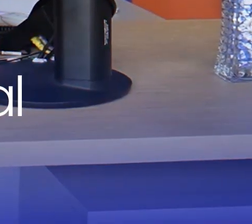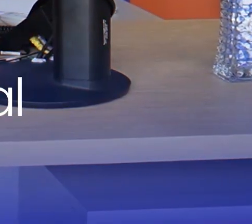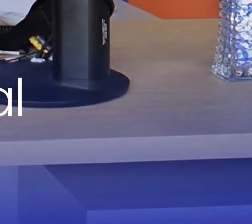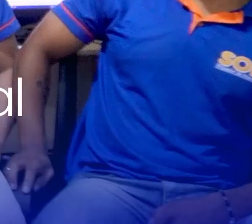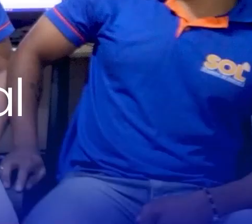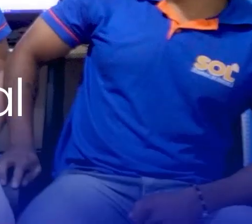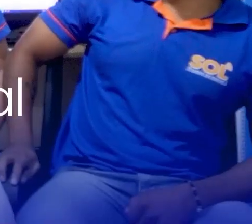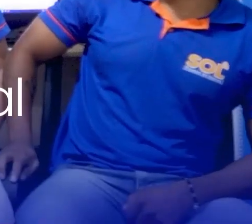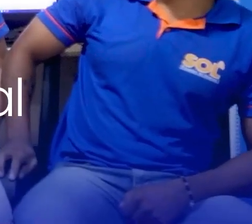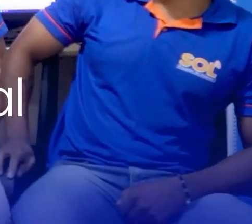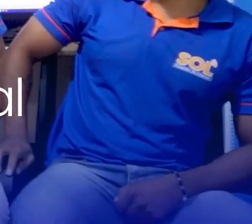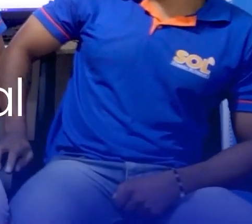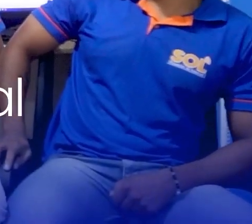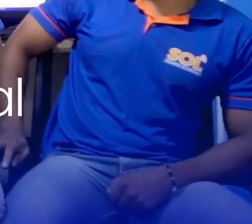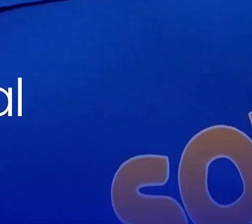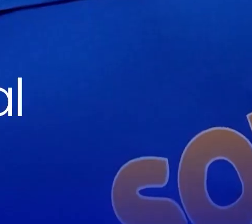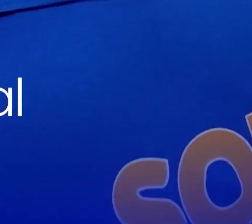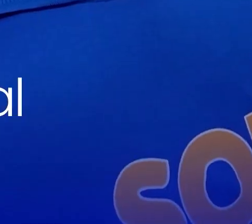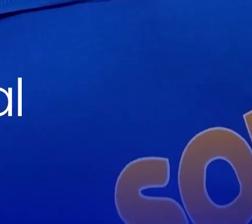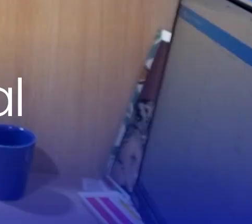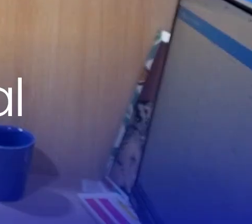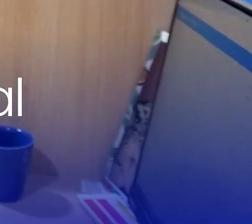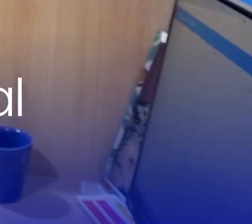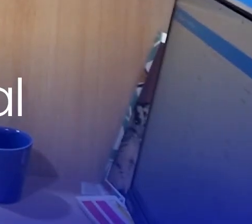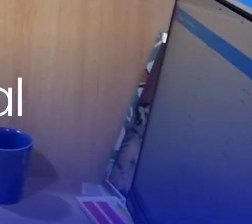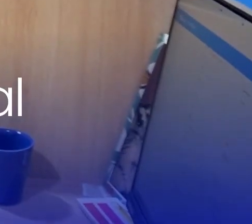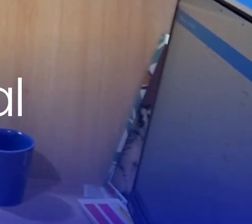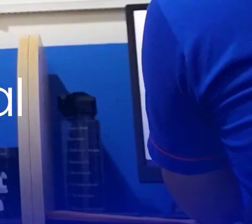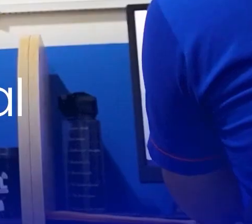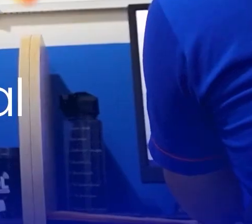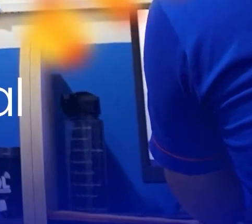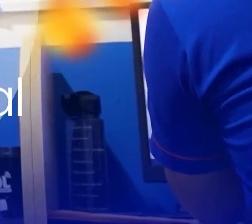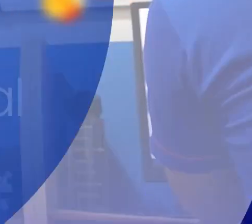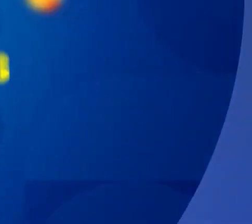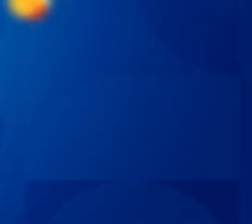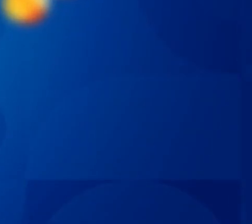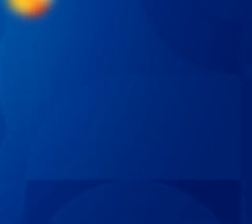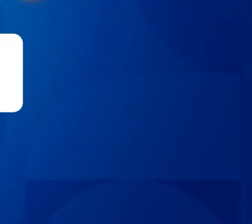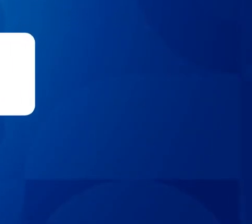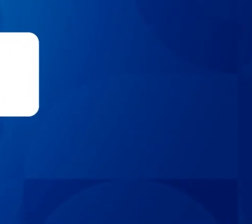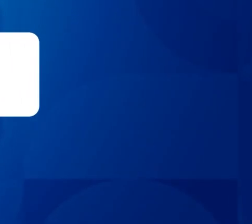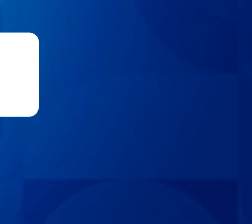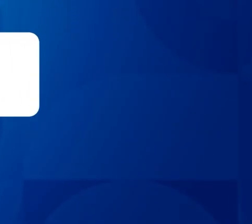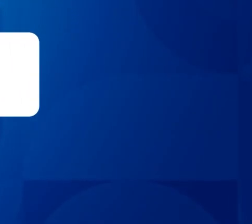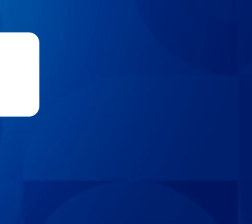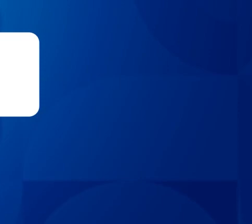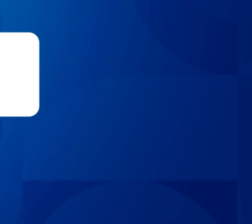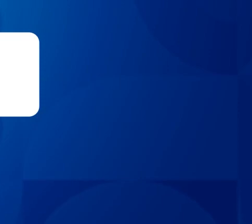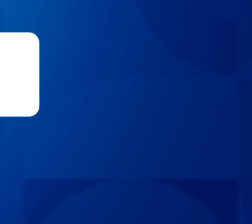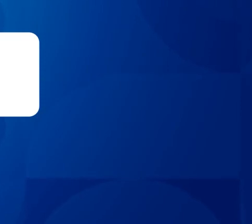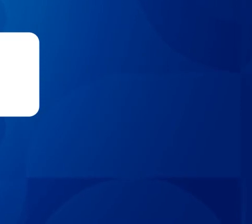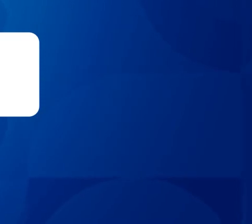Nossos colaboradores são daqui mesmo e estão altamente preparados para atender você. Conheça nossos planos e